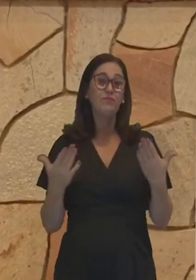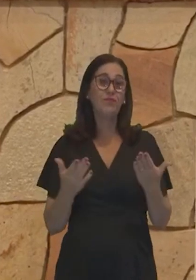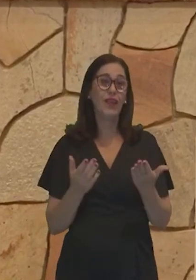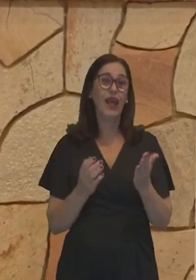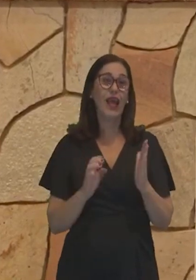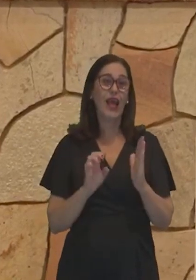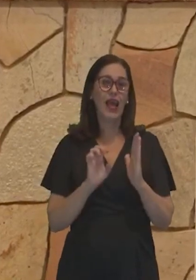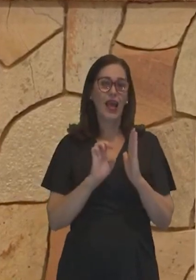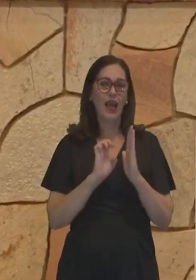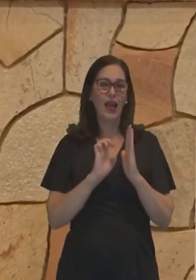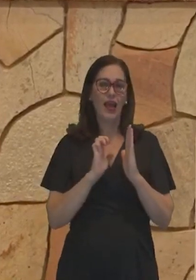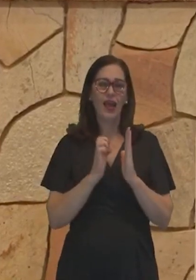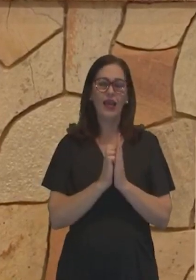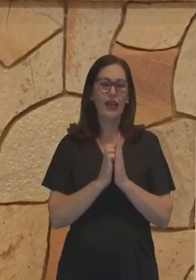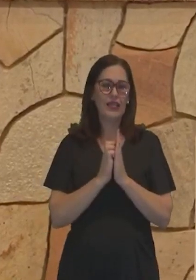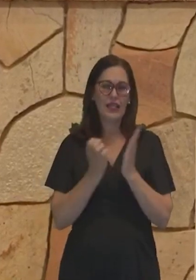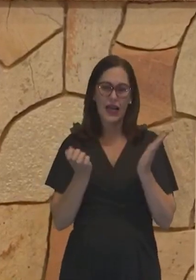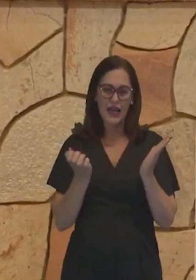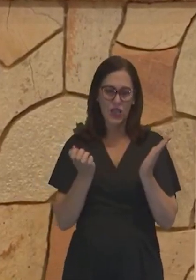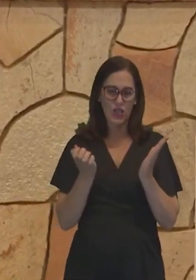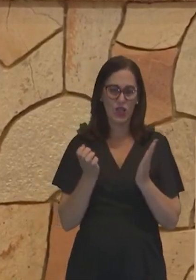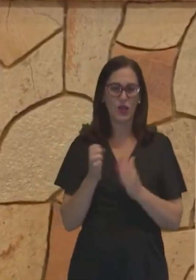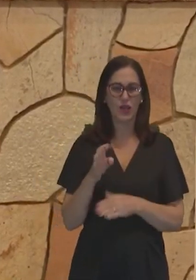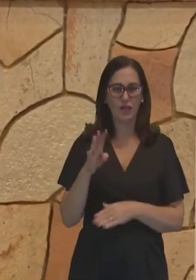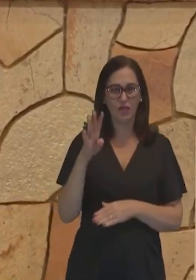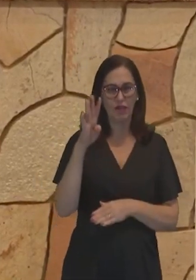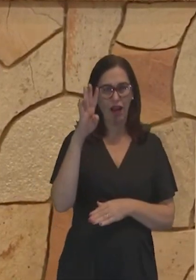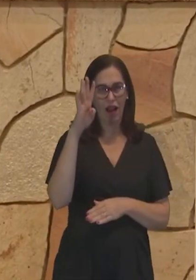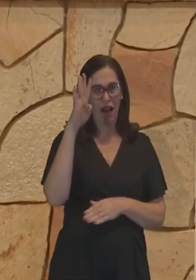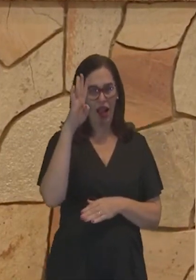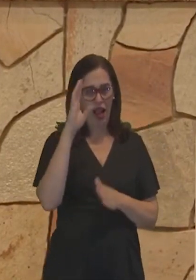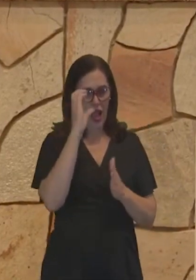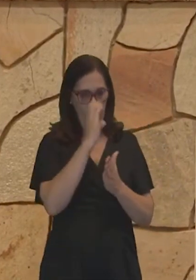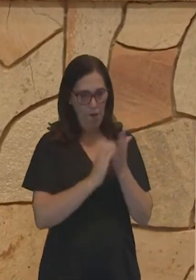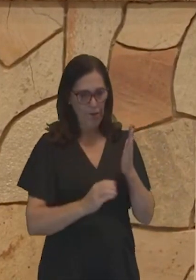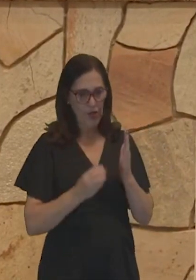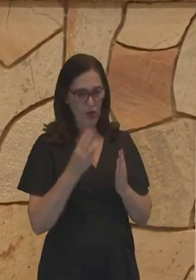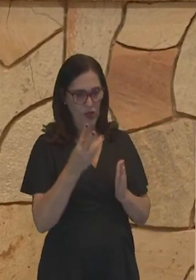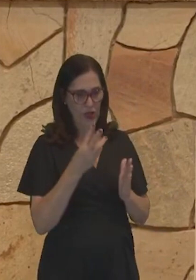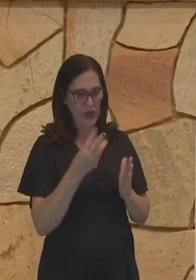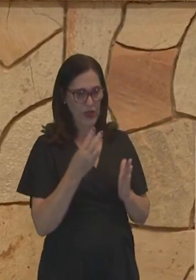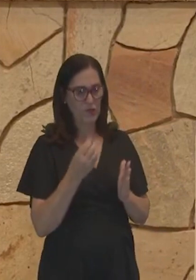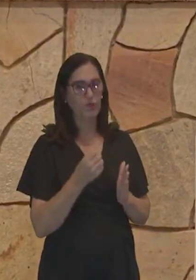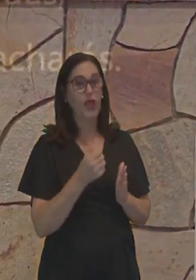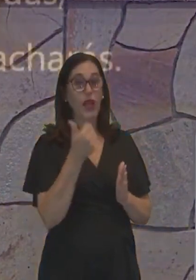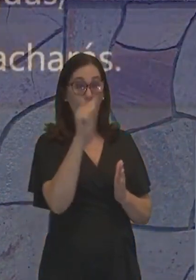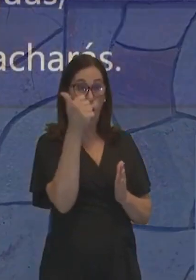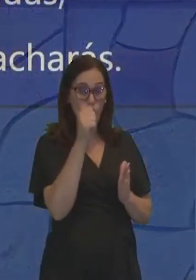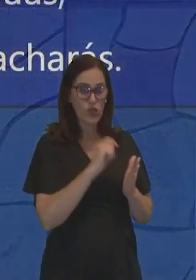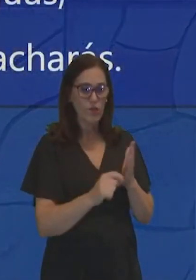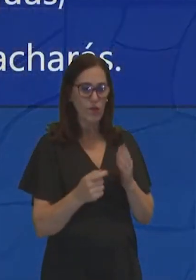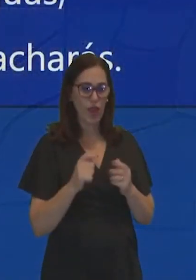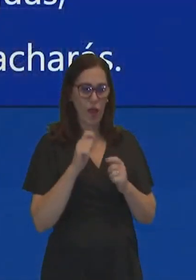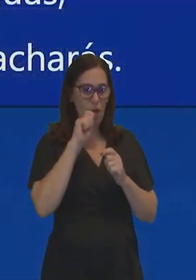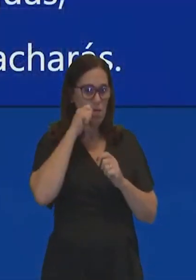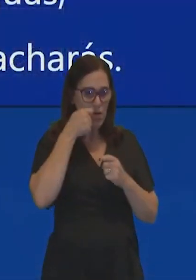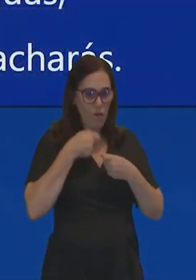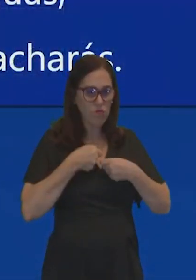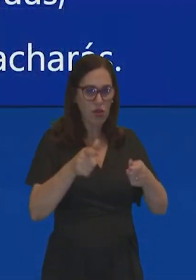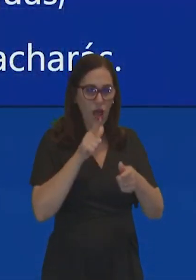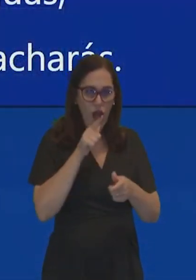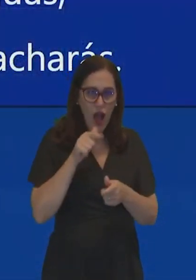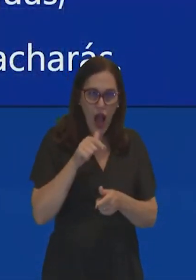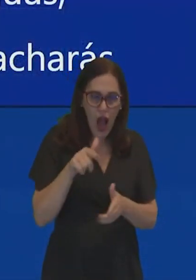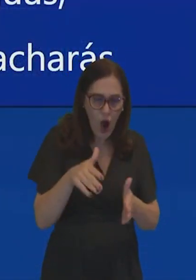Eclesiastes capítulo 11, de 1 a 8, que nos diz assim: lança o teu pão sobre as águas, porque depois de